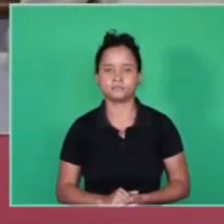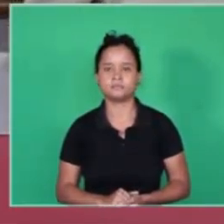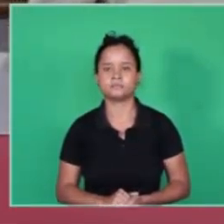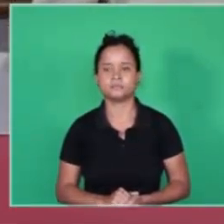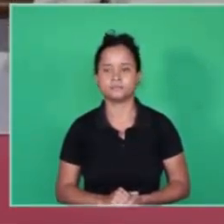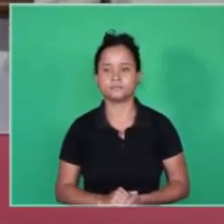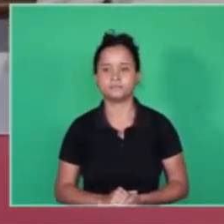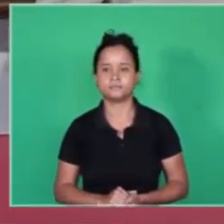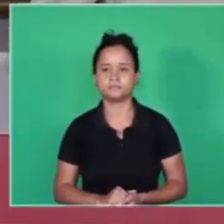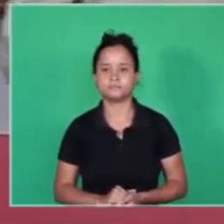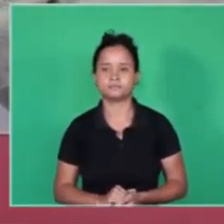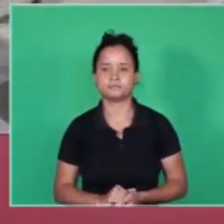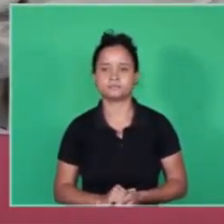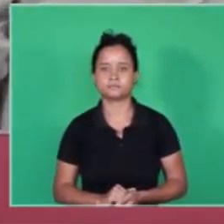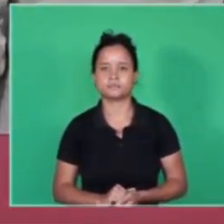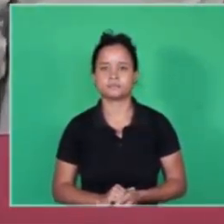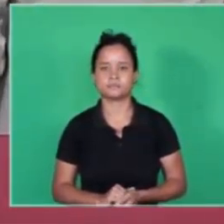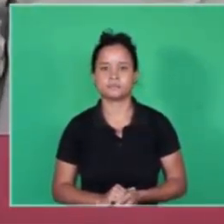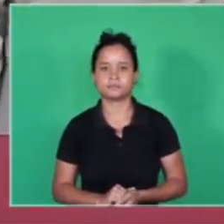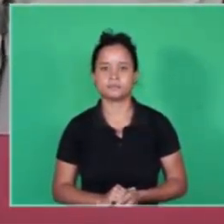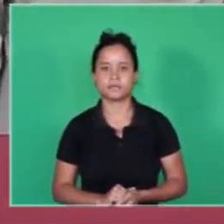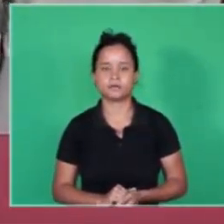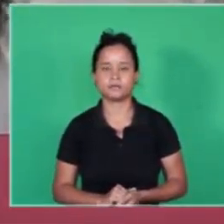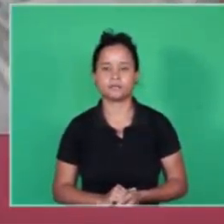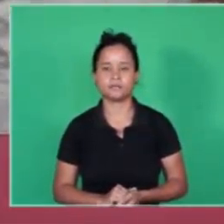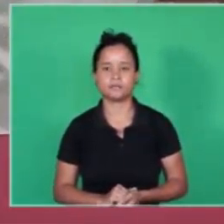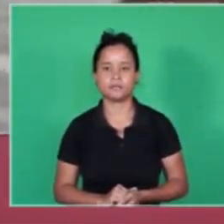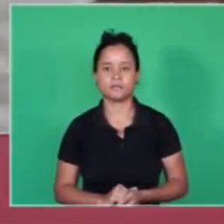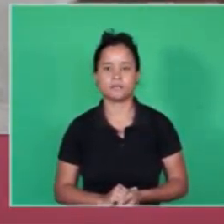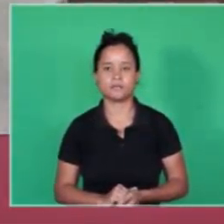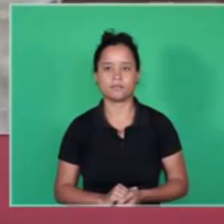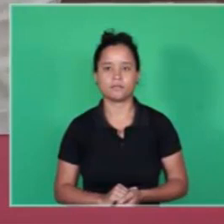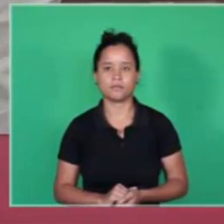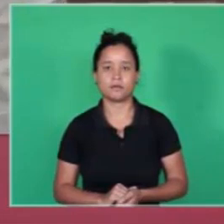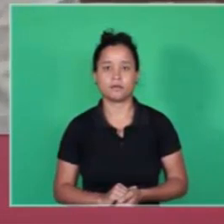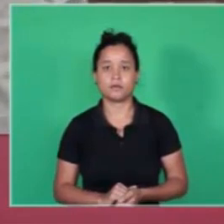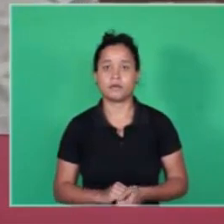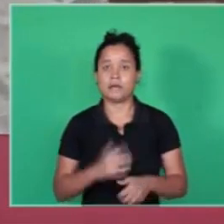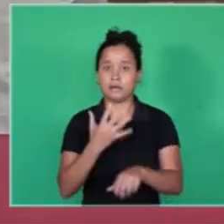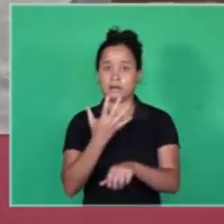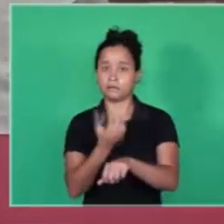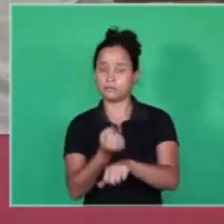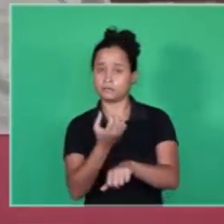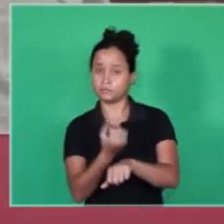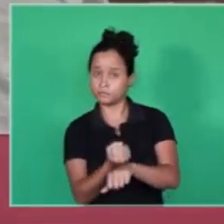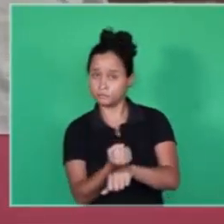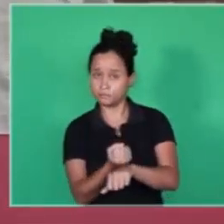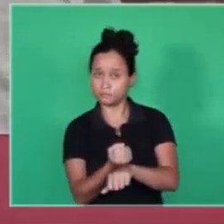vou explicar isso aqui, é bom os irmãos entenderem, e essa aqui, a mente é